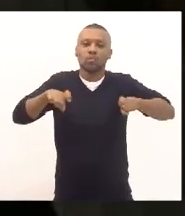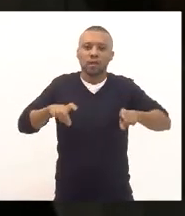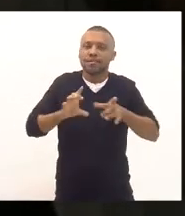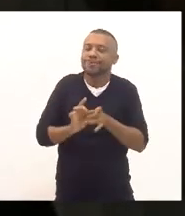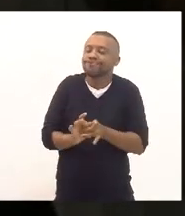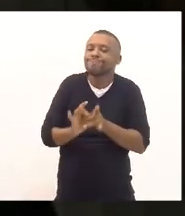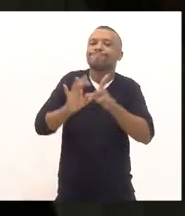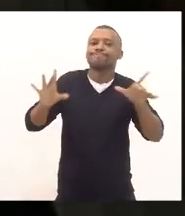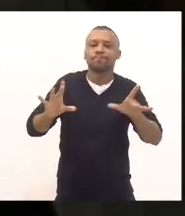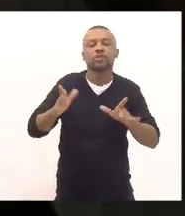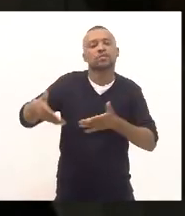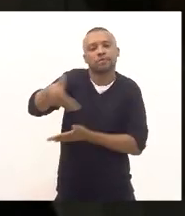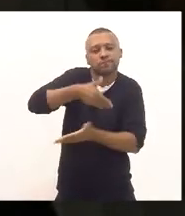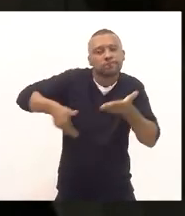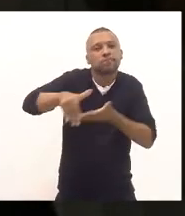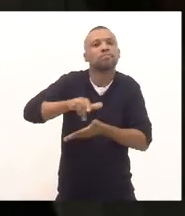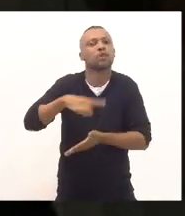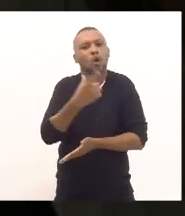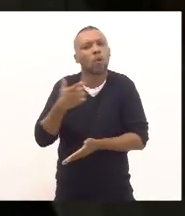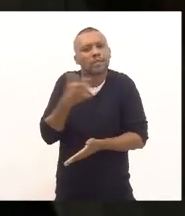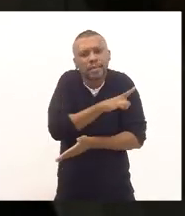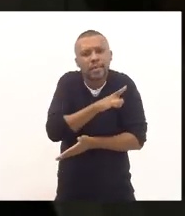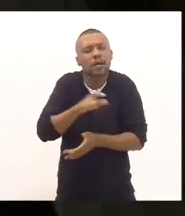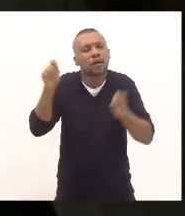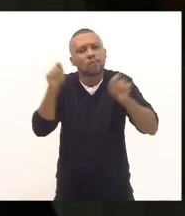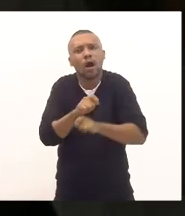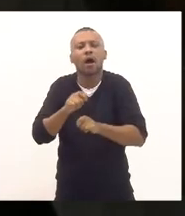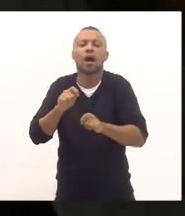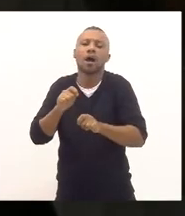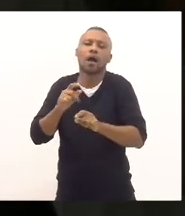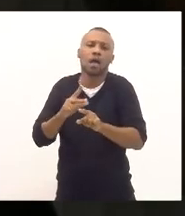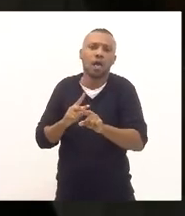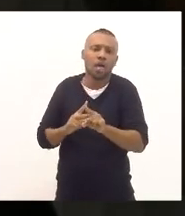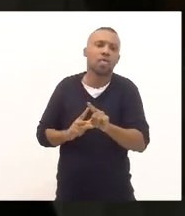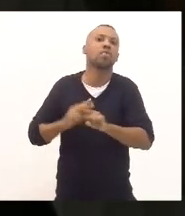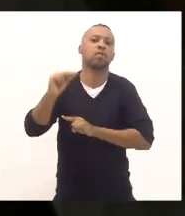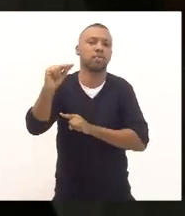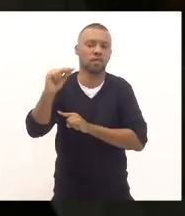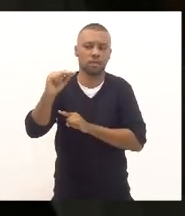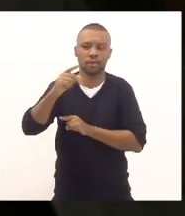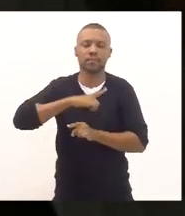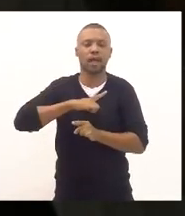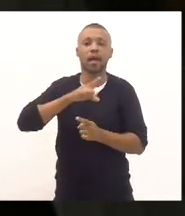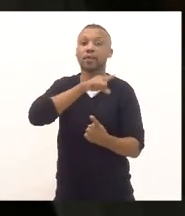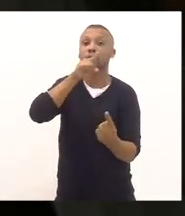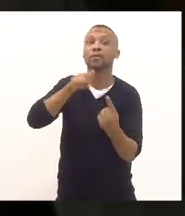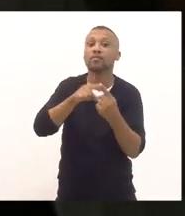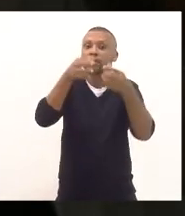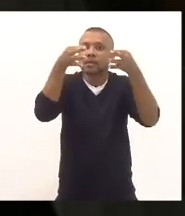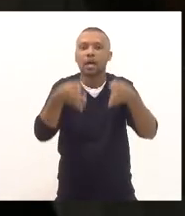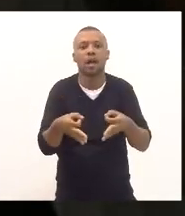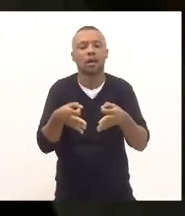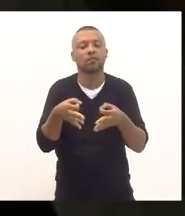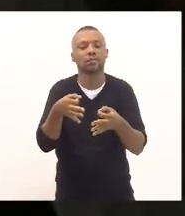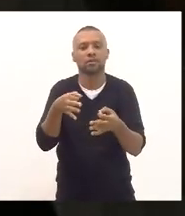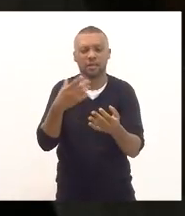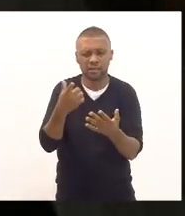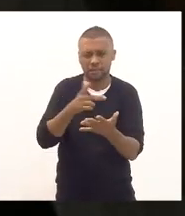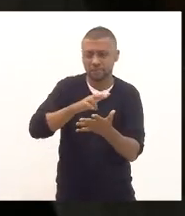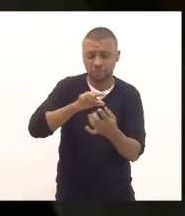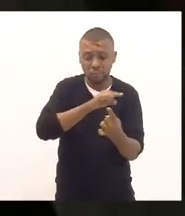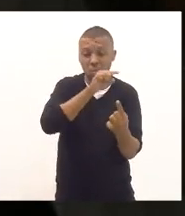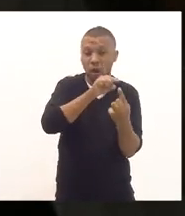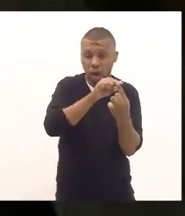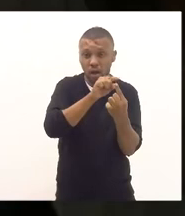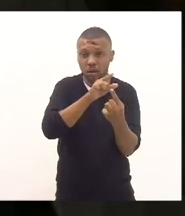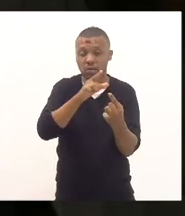à disposição para que eles possam alcançar esses objetivos é que são objetivos que